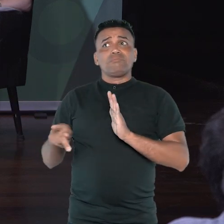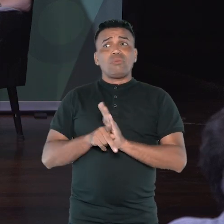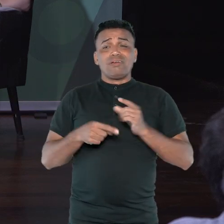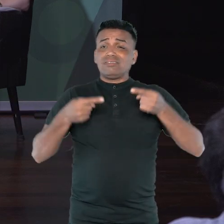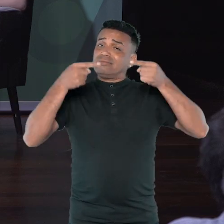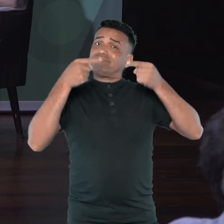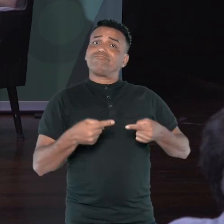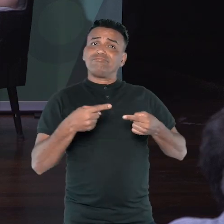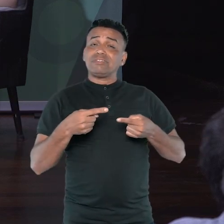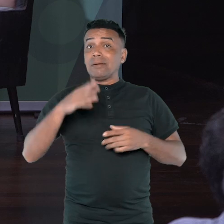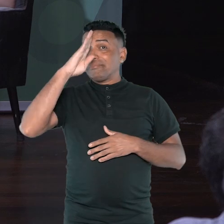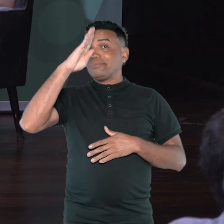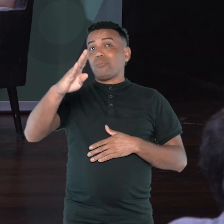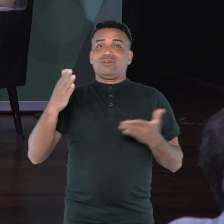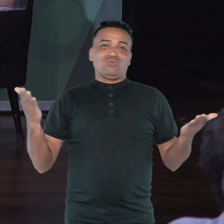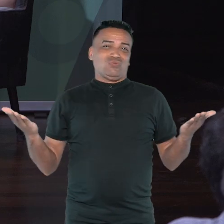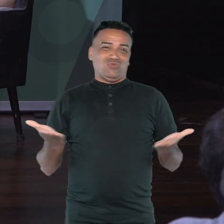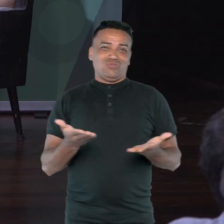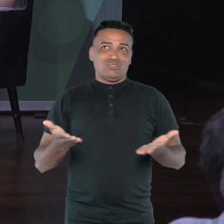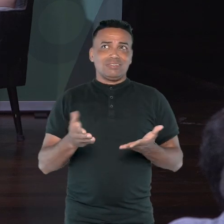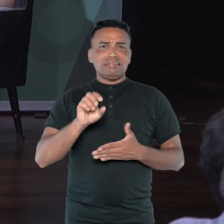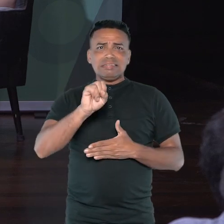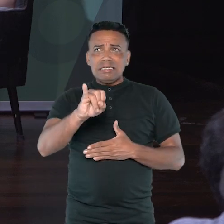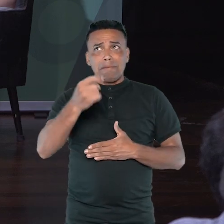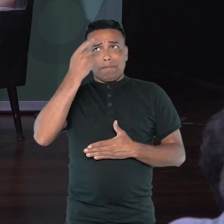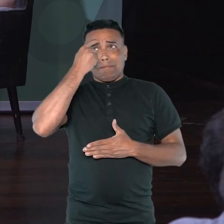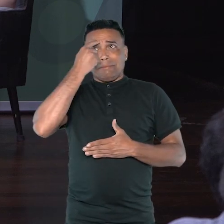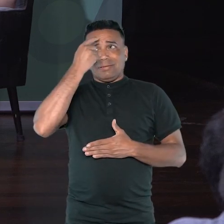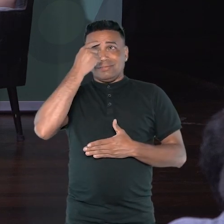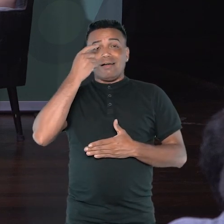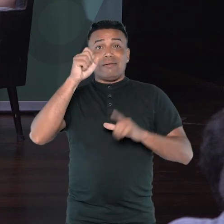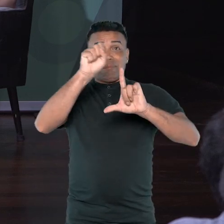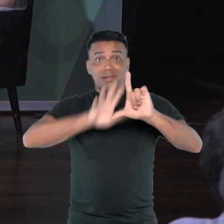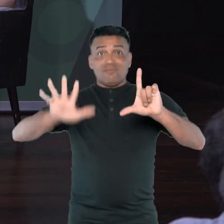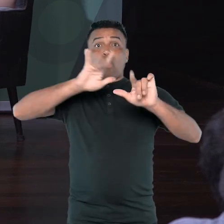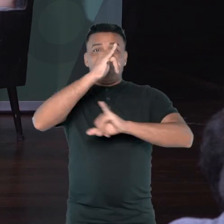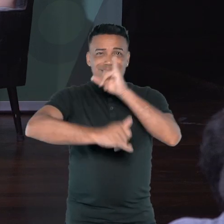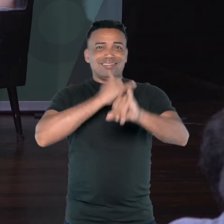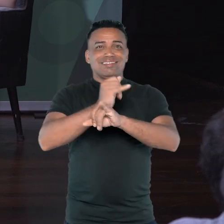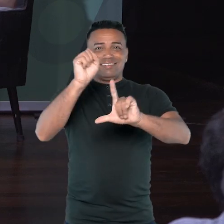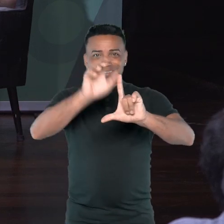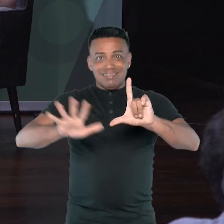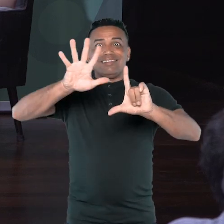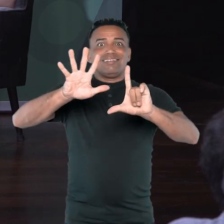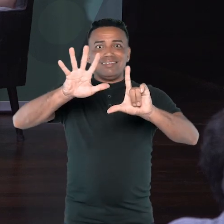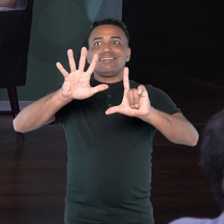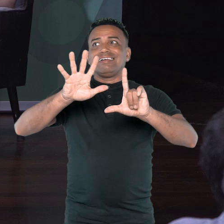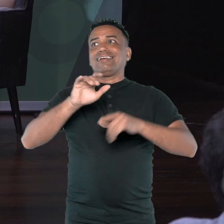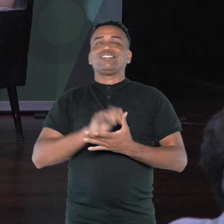disputa, principalmente hoje em dia, que a gente toma, se a gente for pensar, as grandes plataformas, elas estão